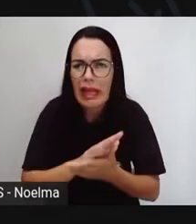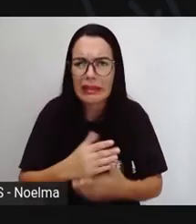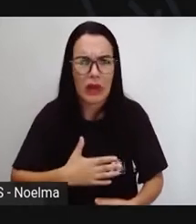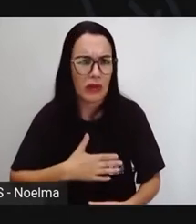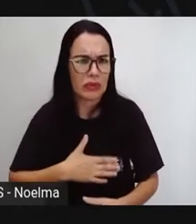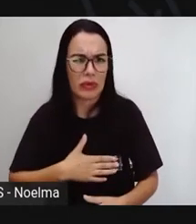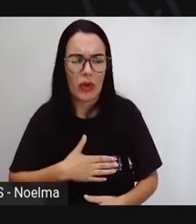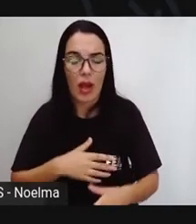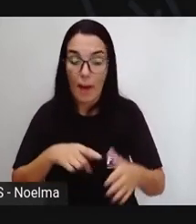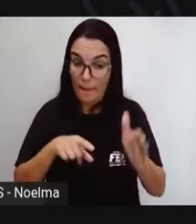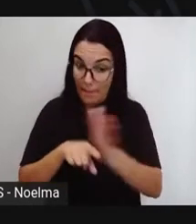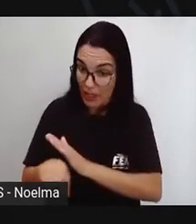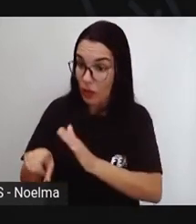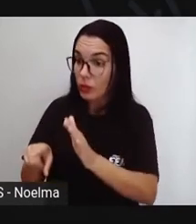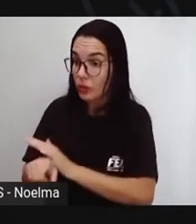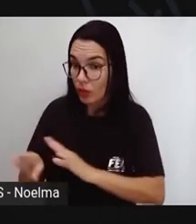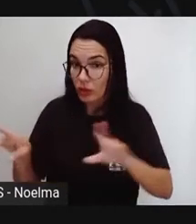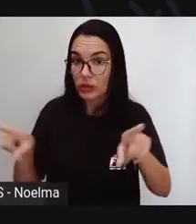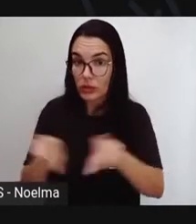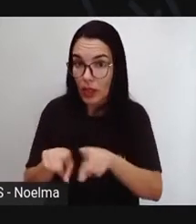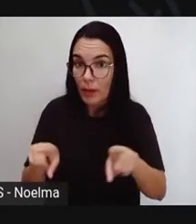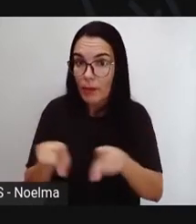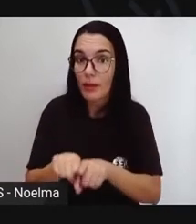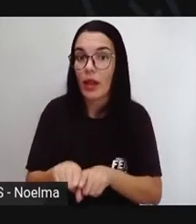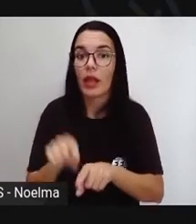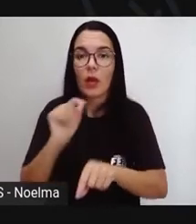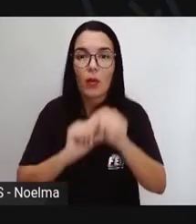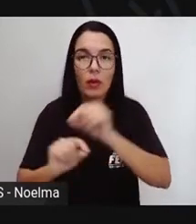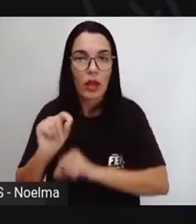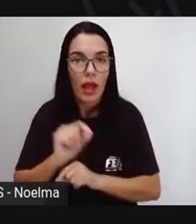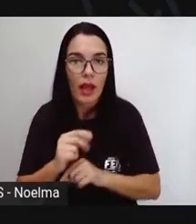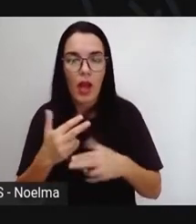dela fora da floresta misteriosa.